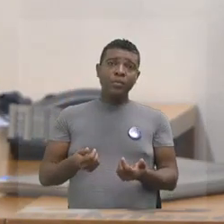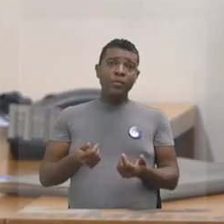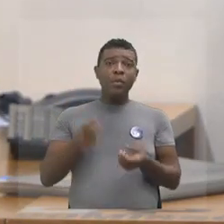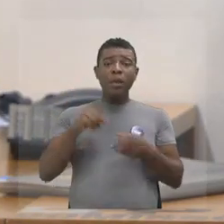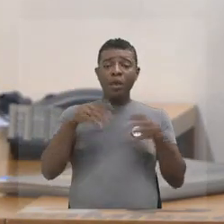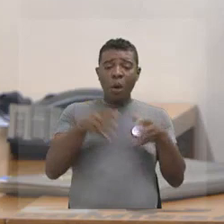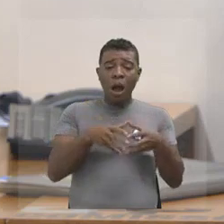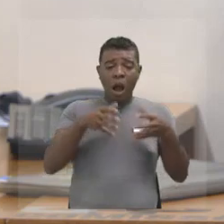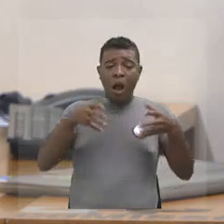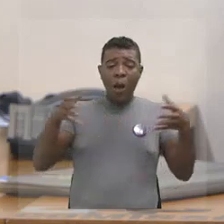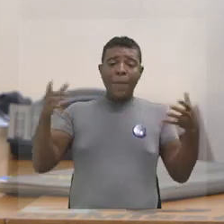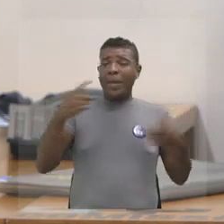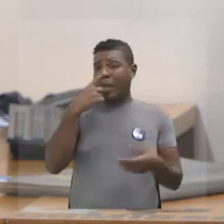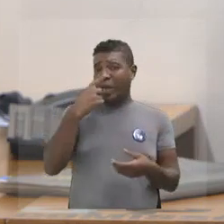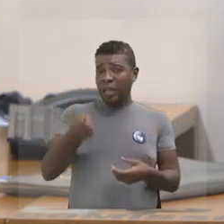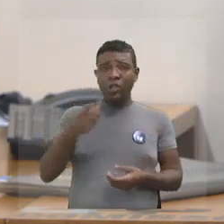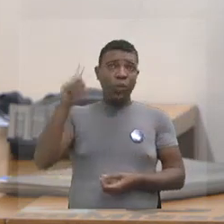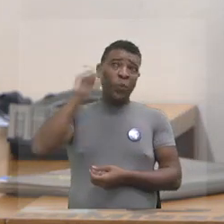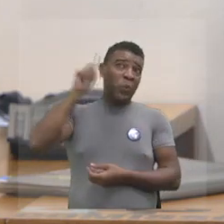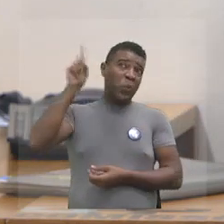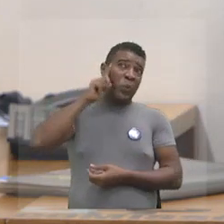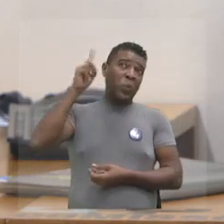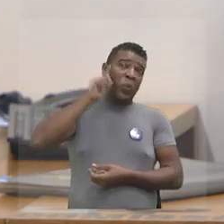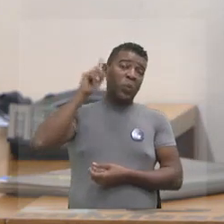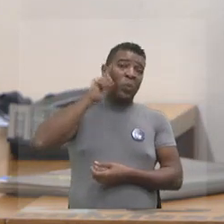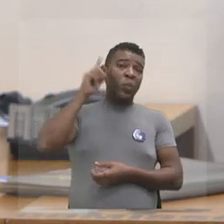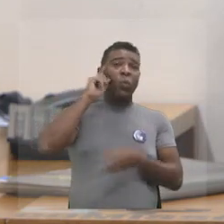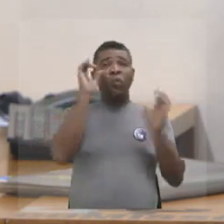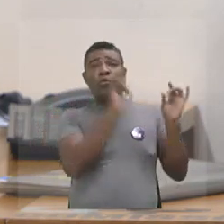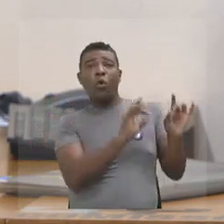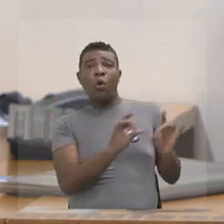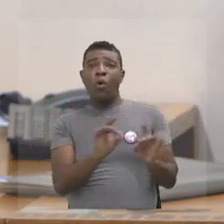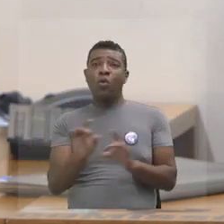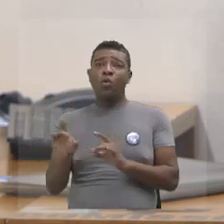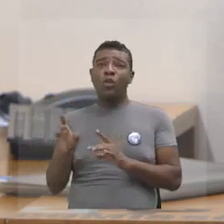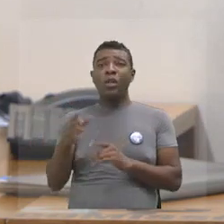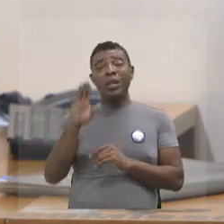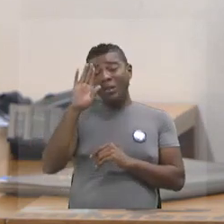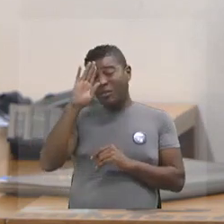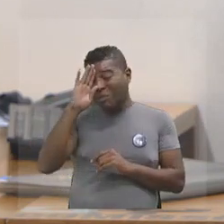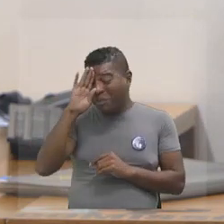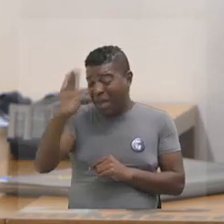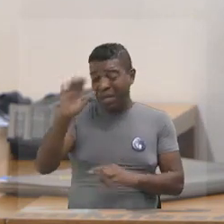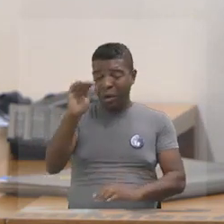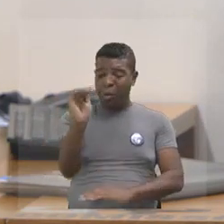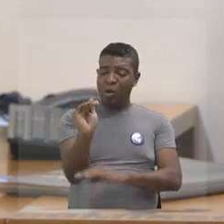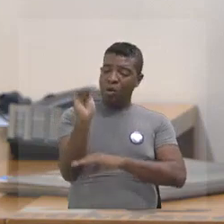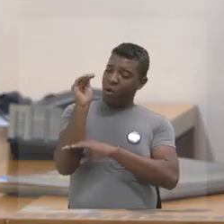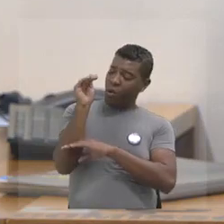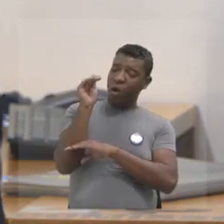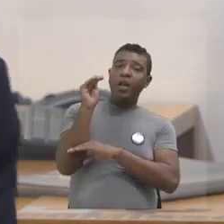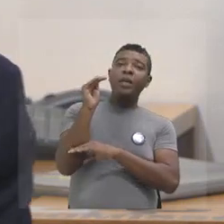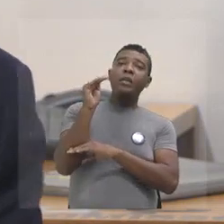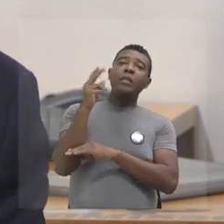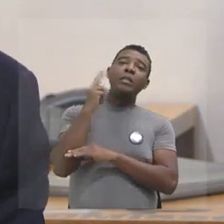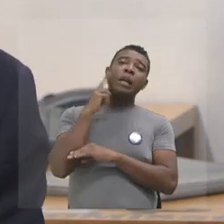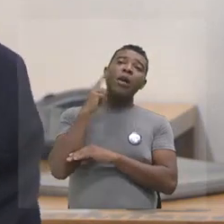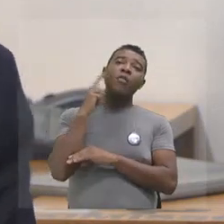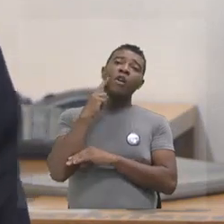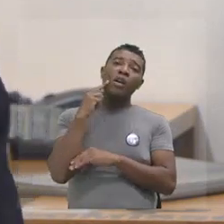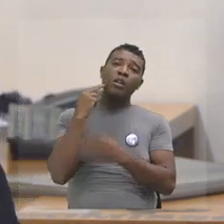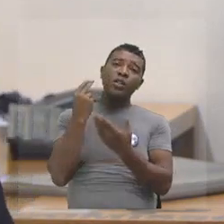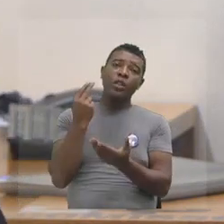no nosso lixo diário sobretudo de embalagens de cerveja de bebida de modo geral eu penso